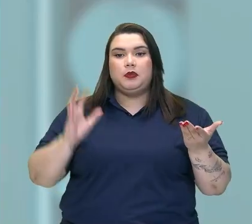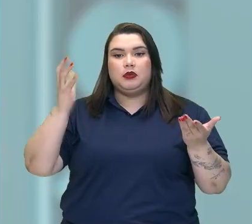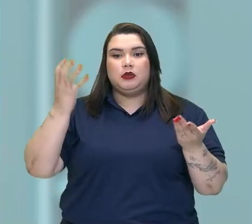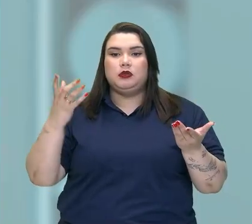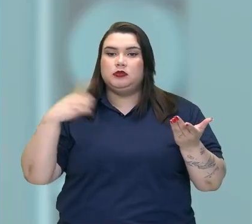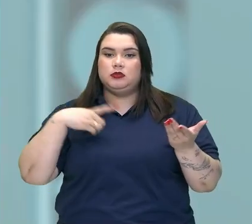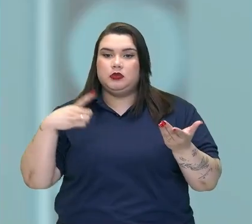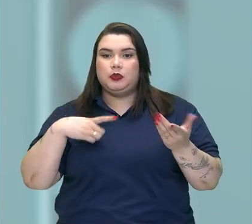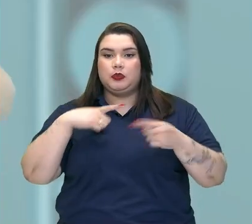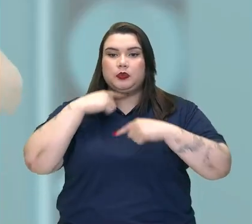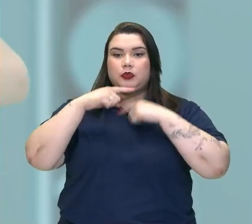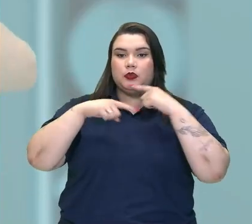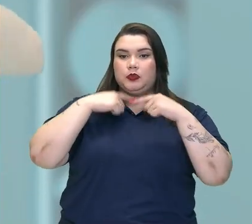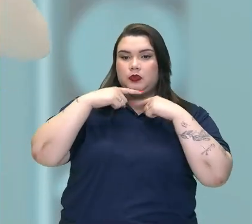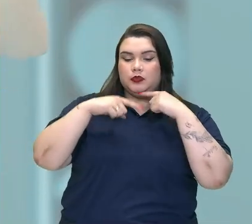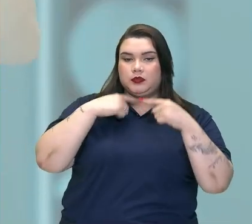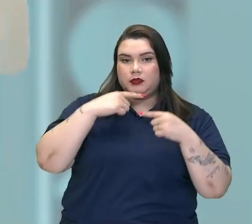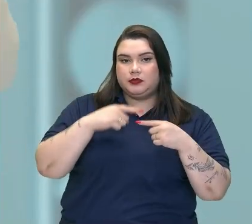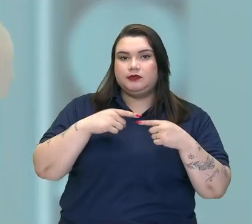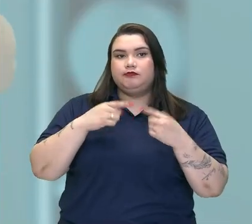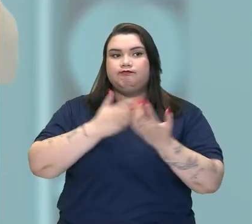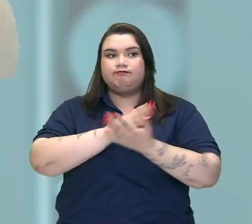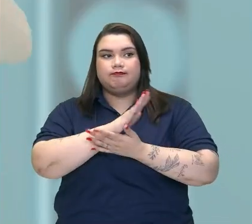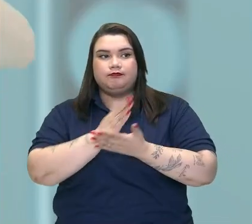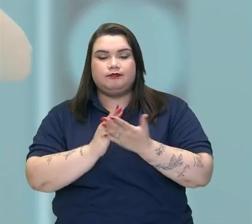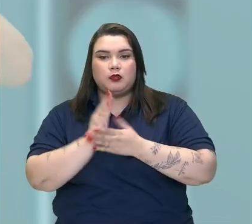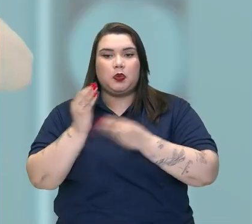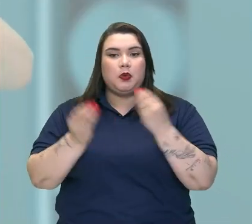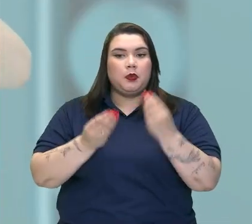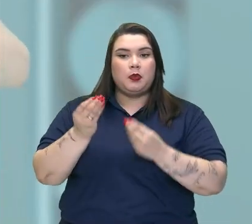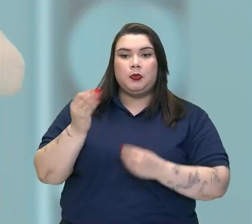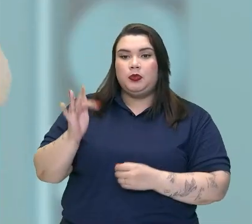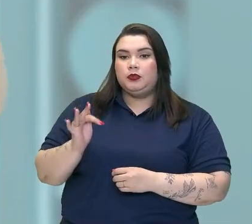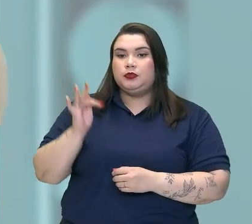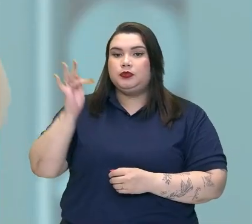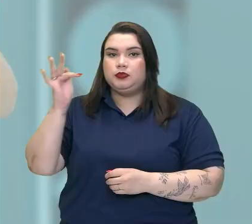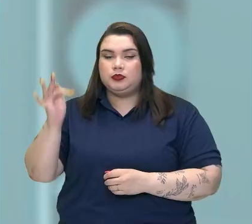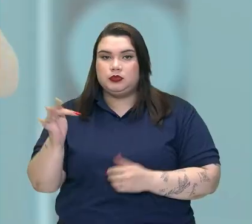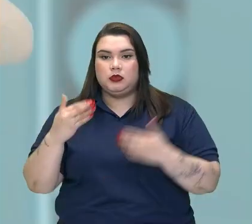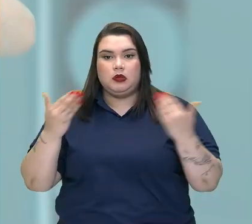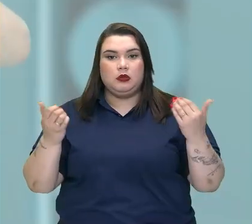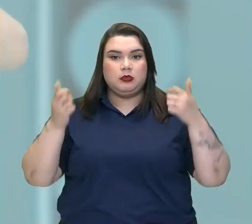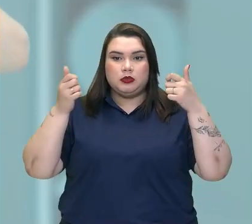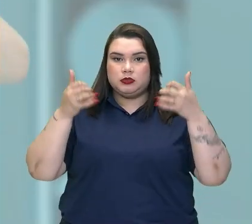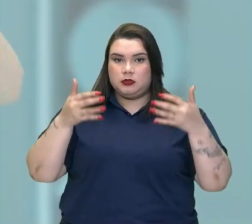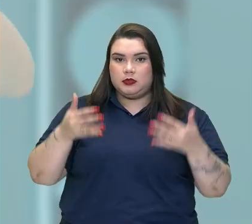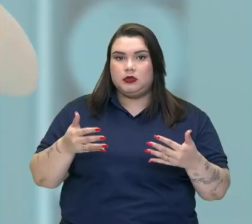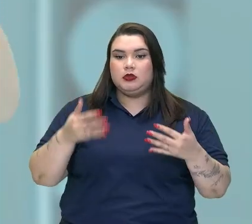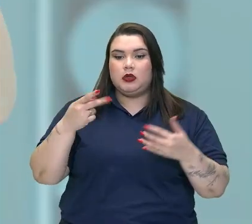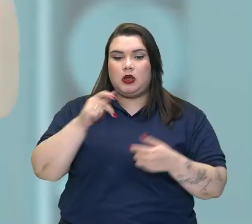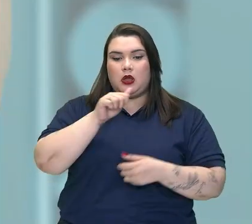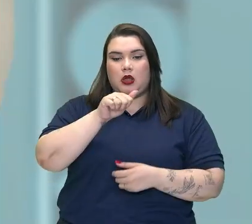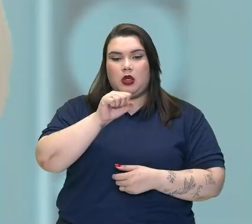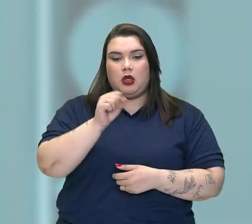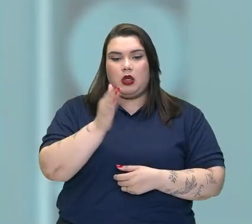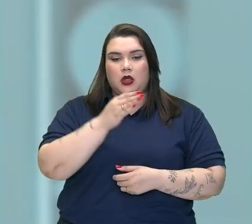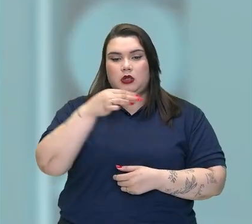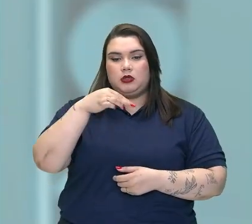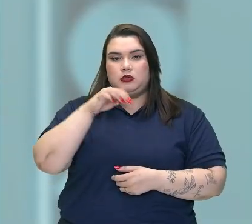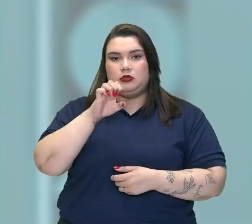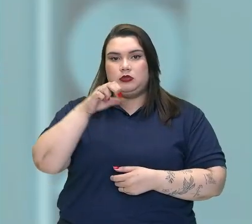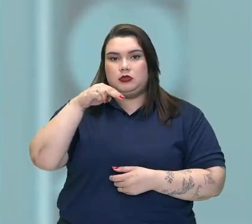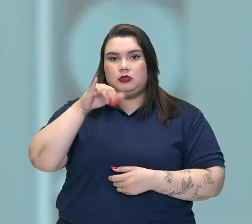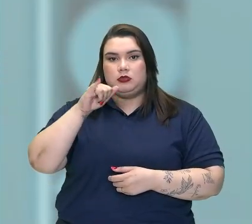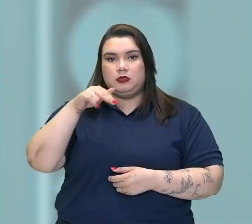surgir essas dúvidas e incertezas. Afinal, como será o futuro? E é uma das falas de As Meninas, não é? Quando elas